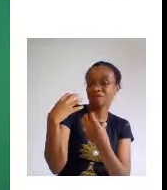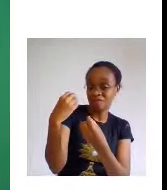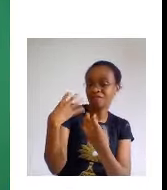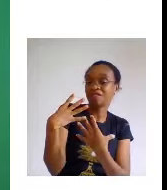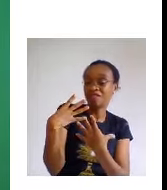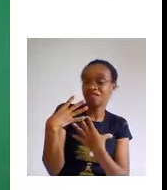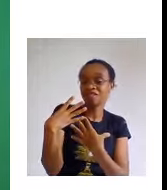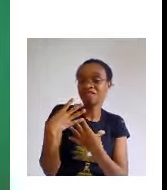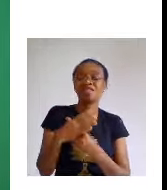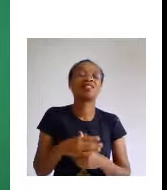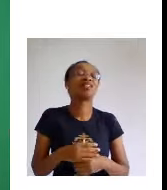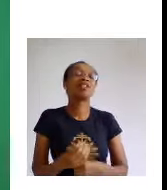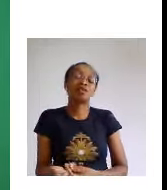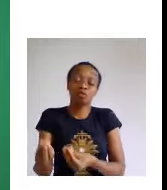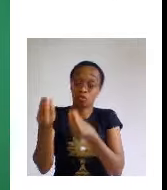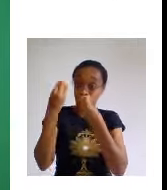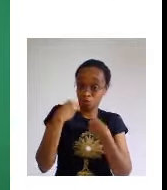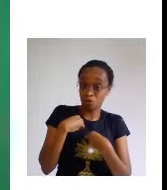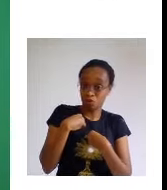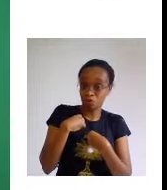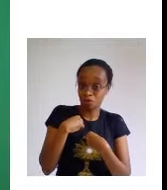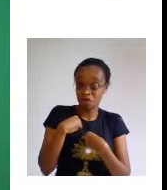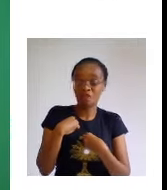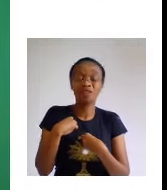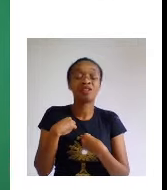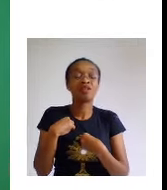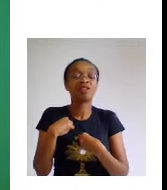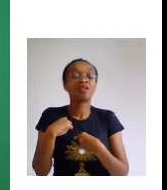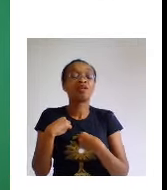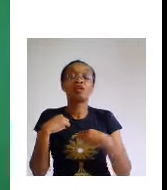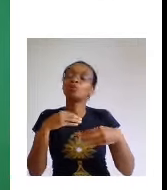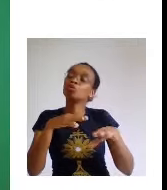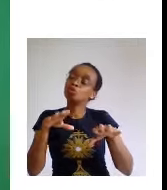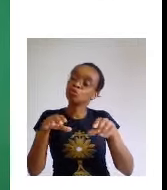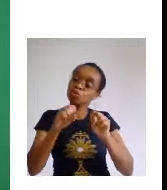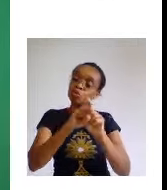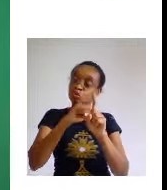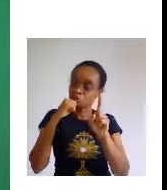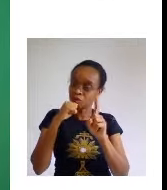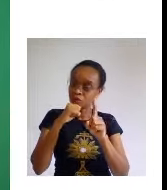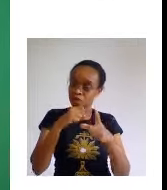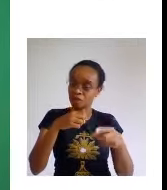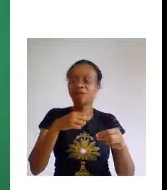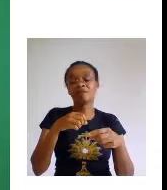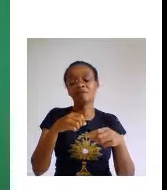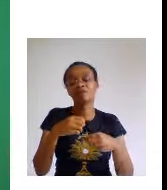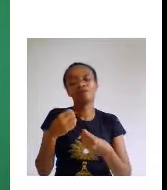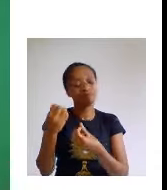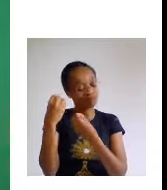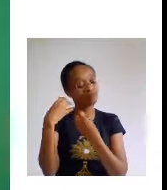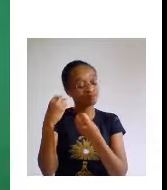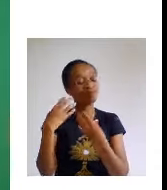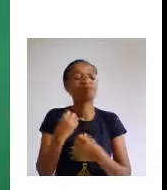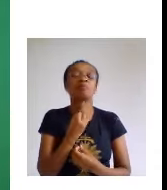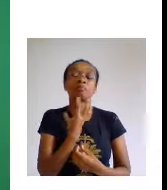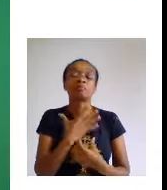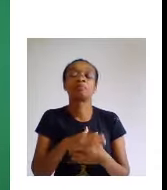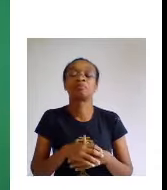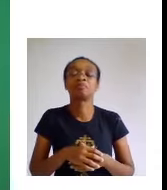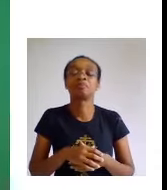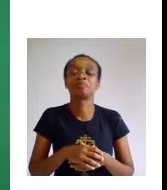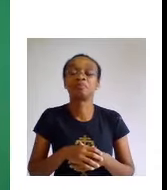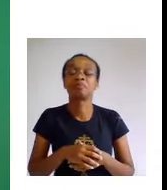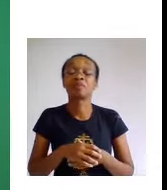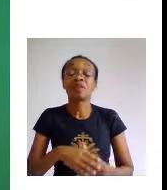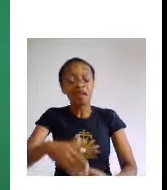fornecer aqui esse espaço, essa plataforma, e também pelas dicas aqui na plataforma, tá bom?